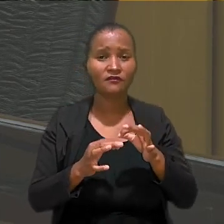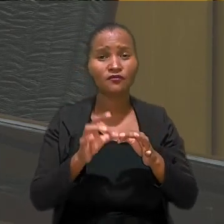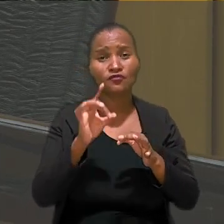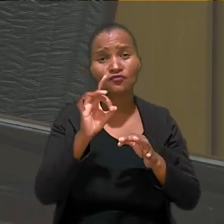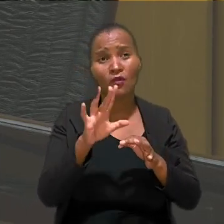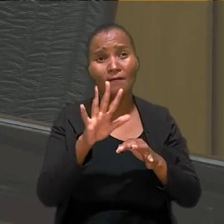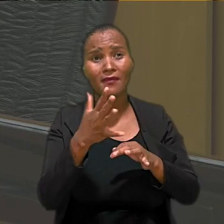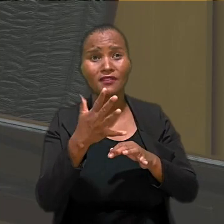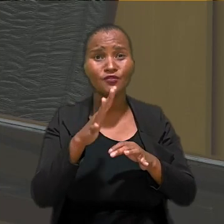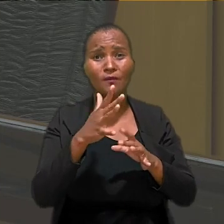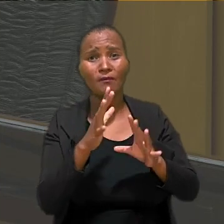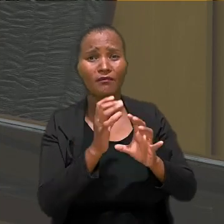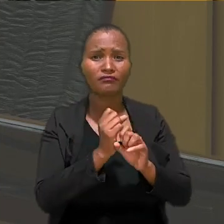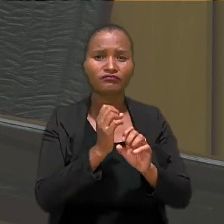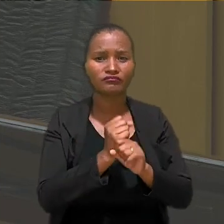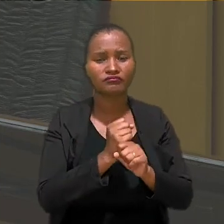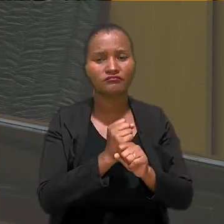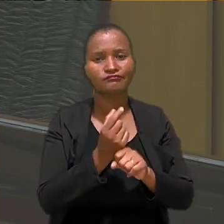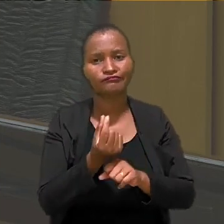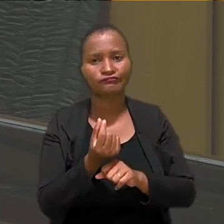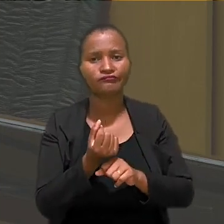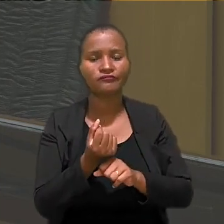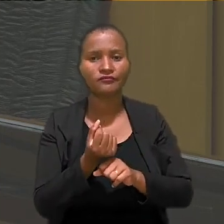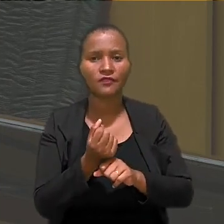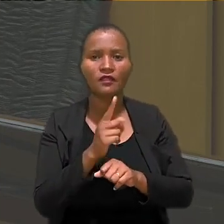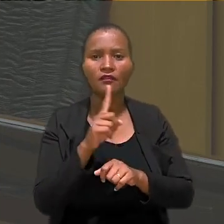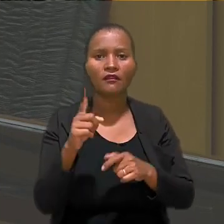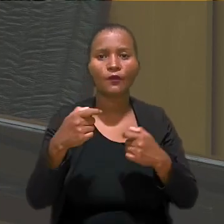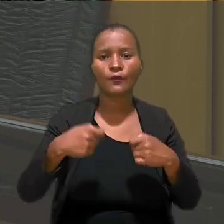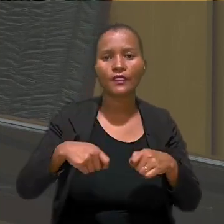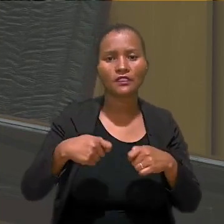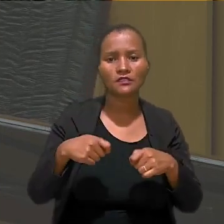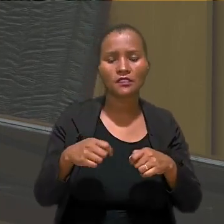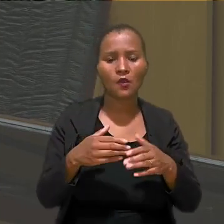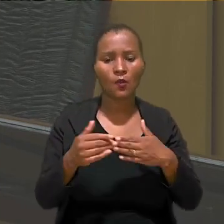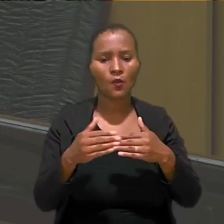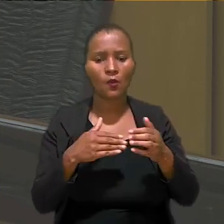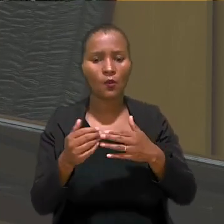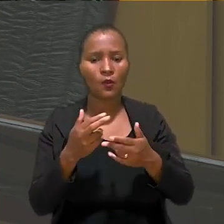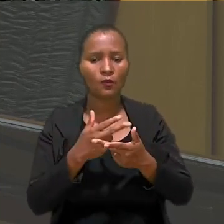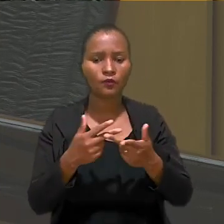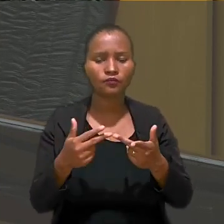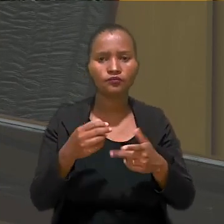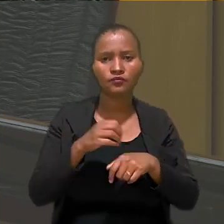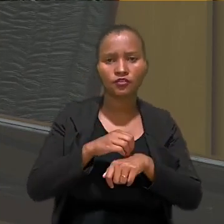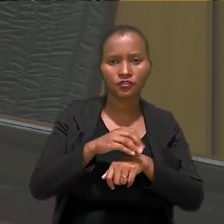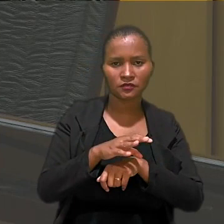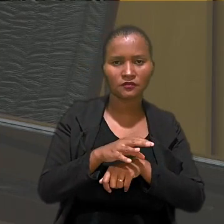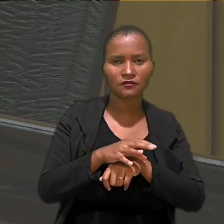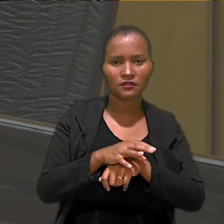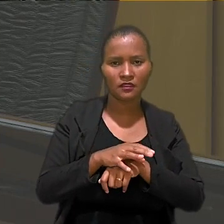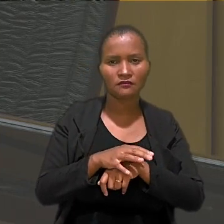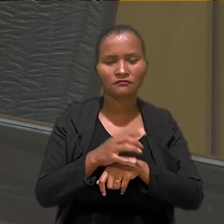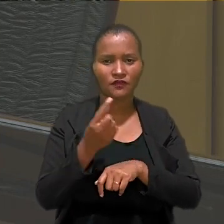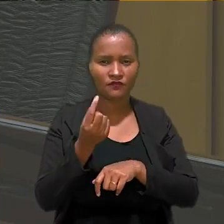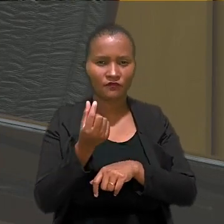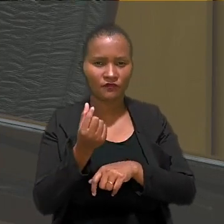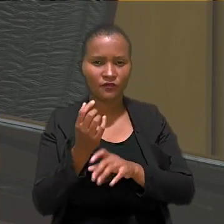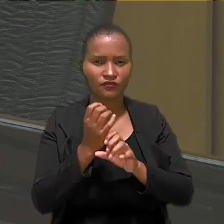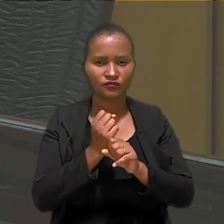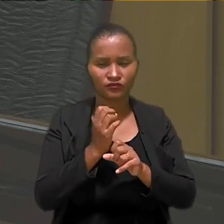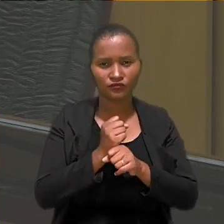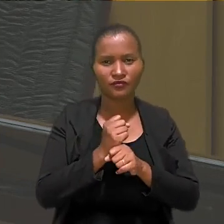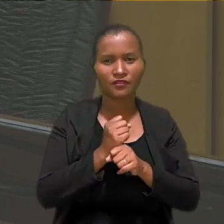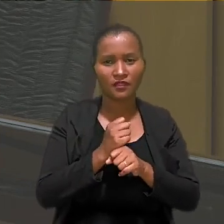mera estimativa, não sendo necessária qualquer ressalva ou indicação de que se tratam de valores